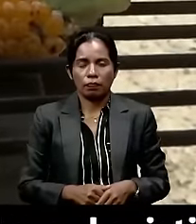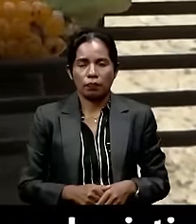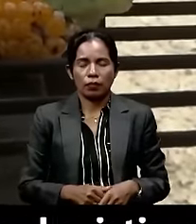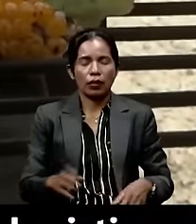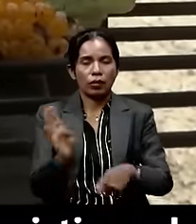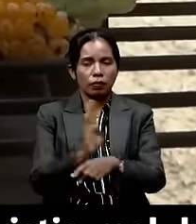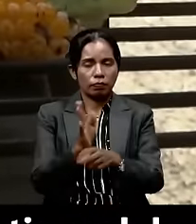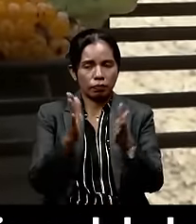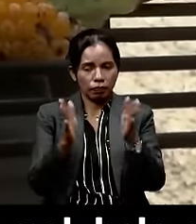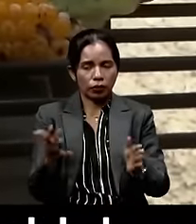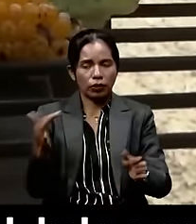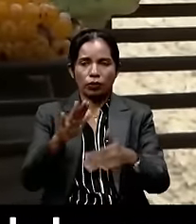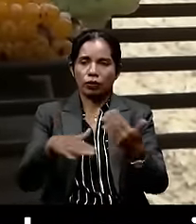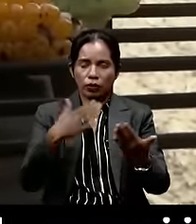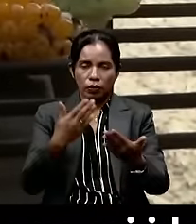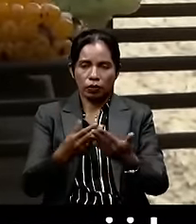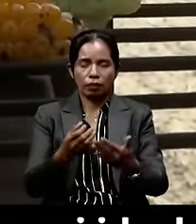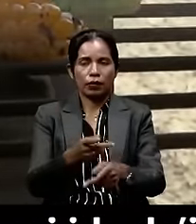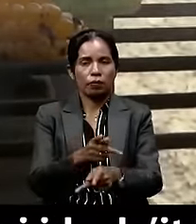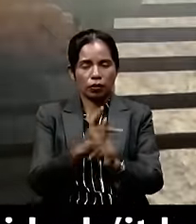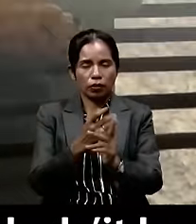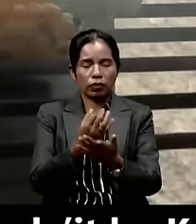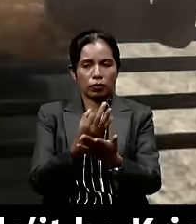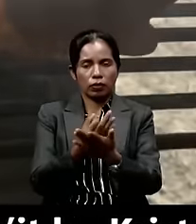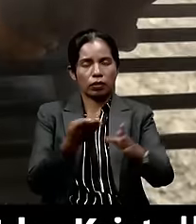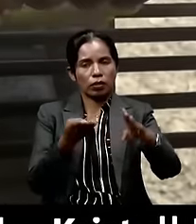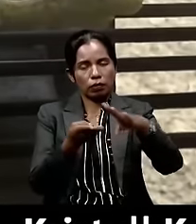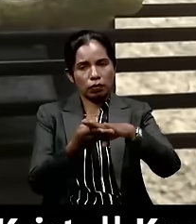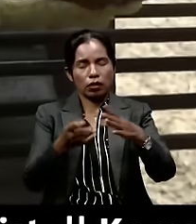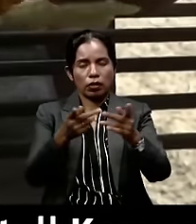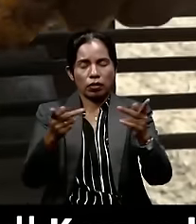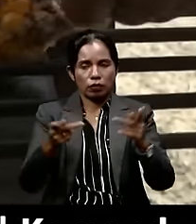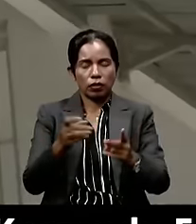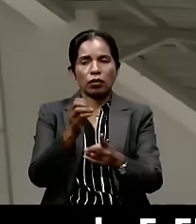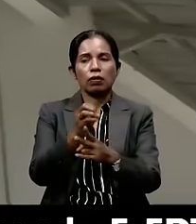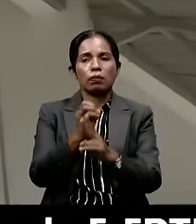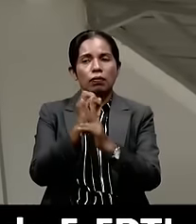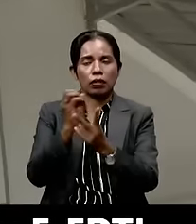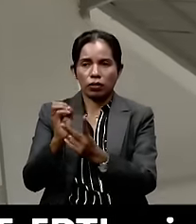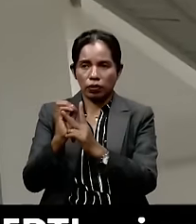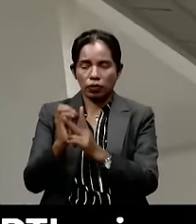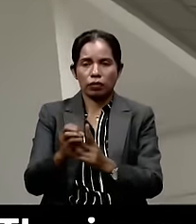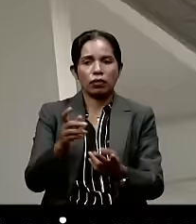Negociante Hirakni, maioria halo crédito e a banco no fatin cooperativa balu, ou de